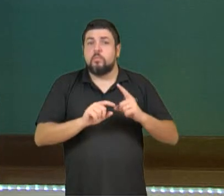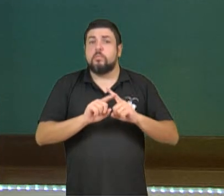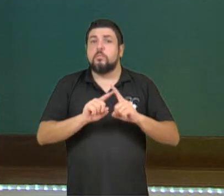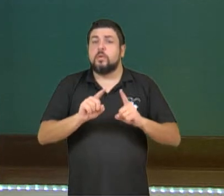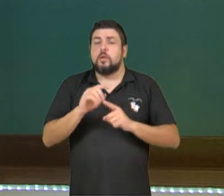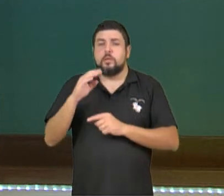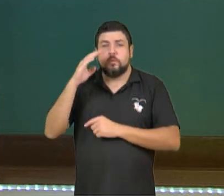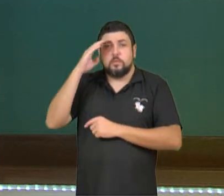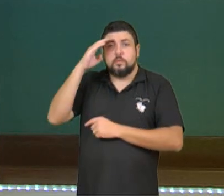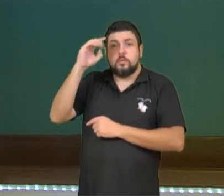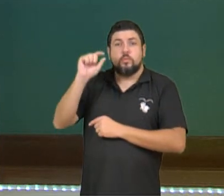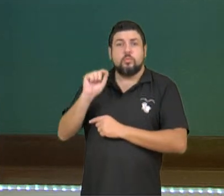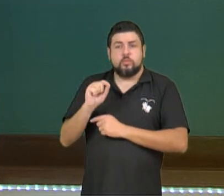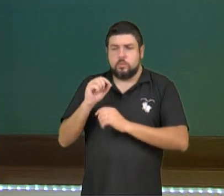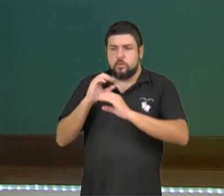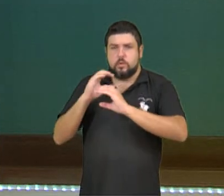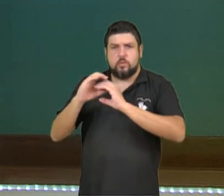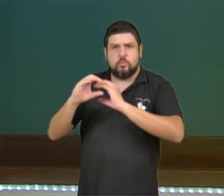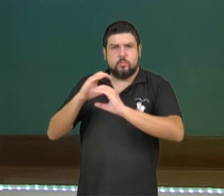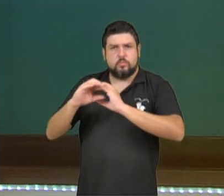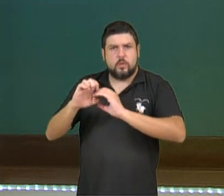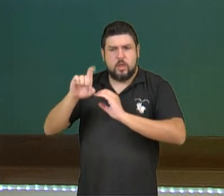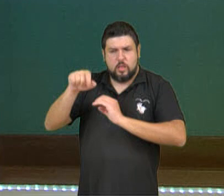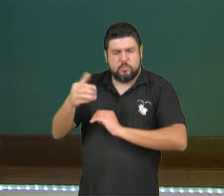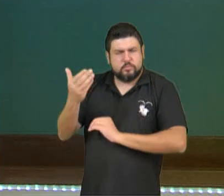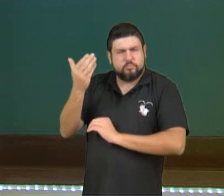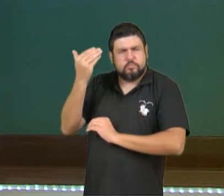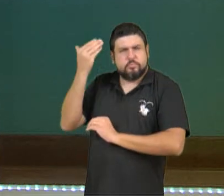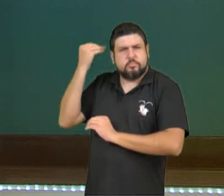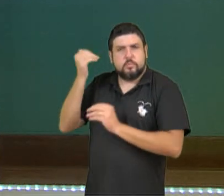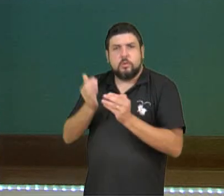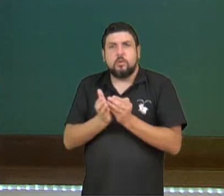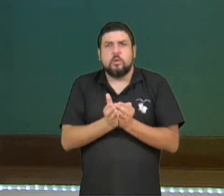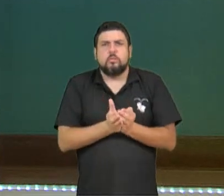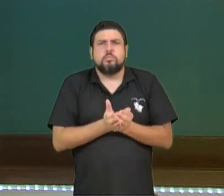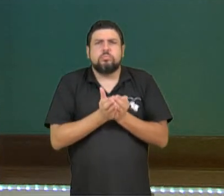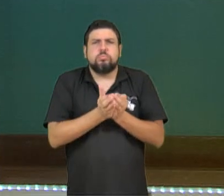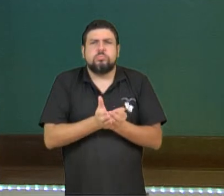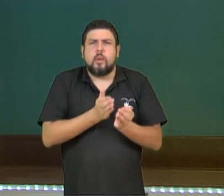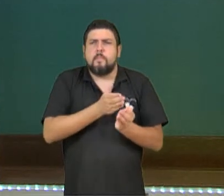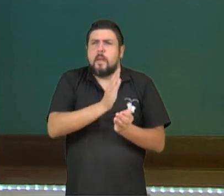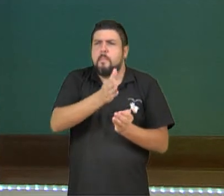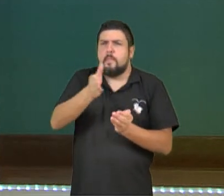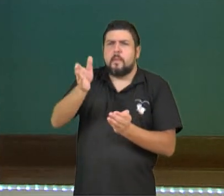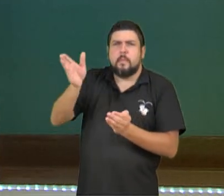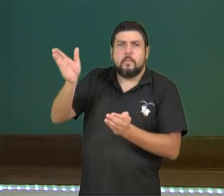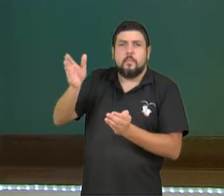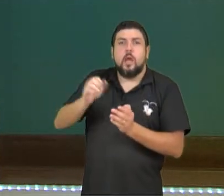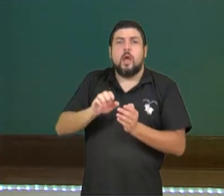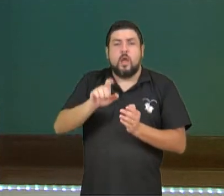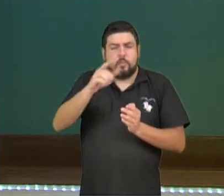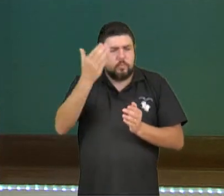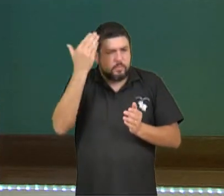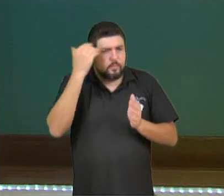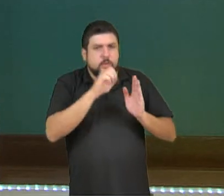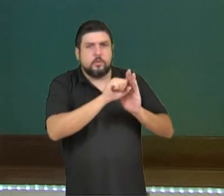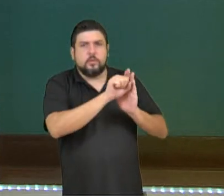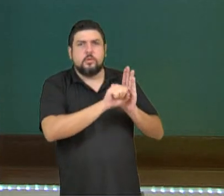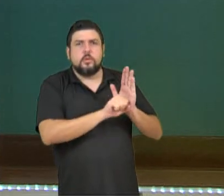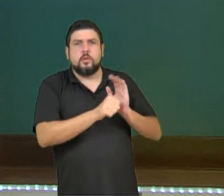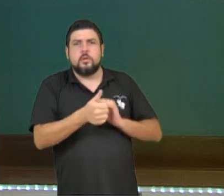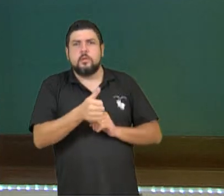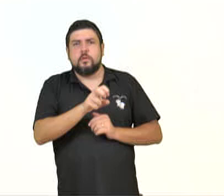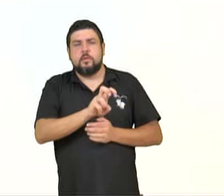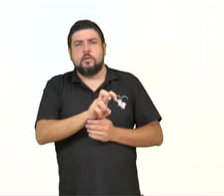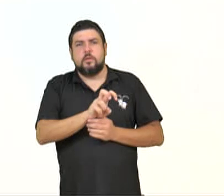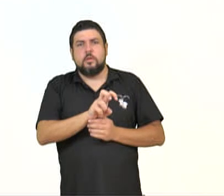os períodos remotos das grandes navegações, ou seja, século XV. Desse século XV nós temos as viagens